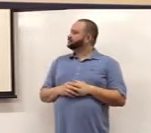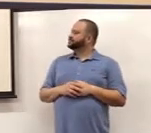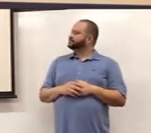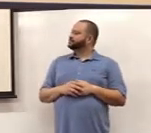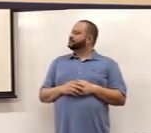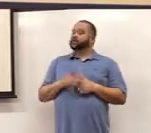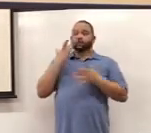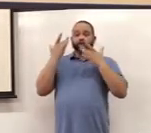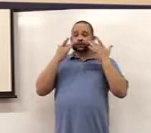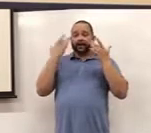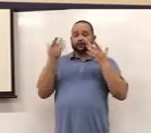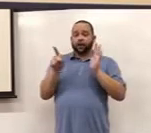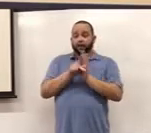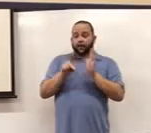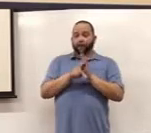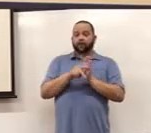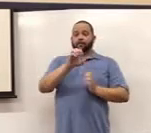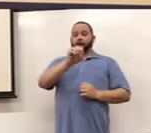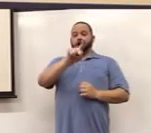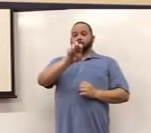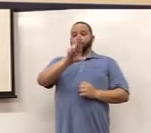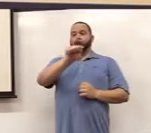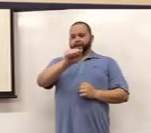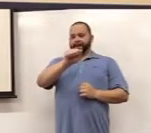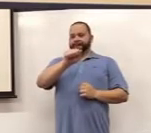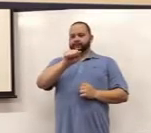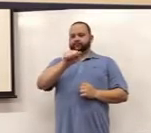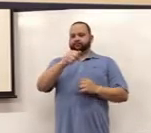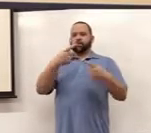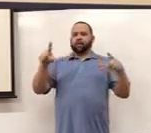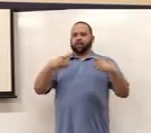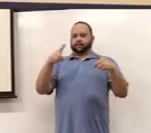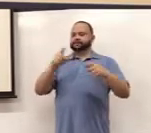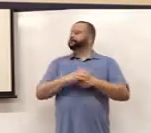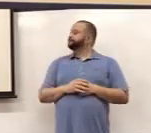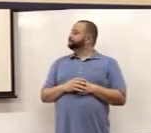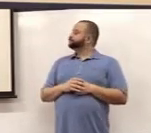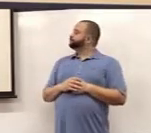A orquestra, o teatro, é um teatro de ópera. Ou seja, realizavam-se óperas ali.